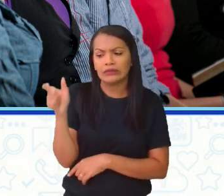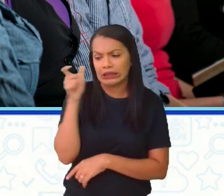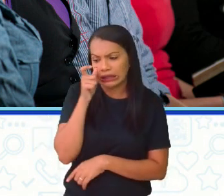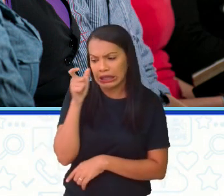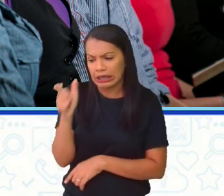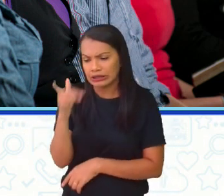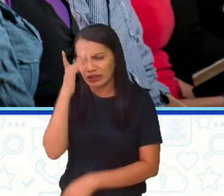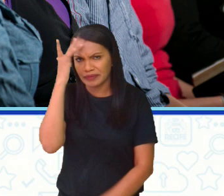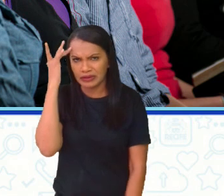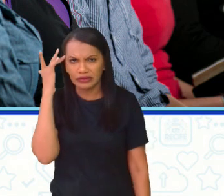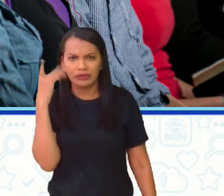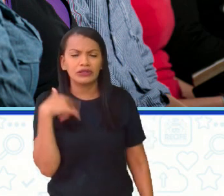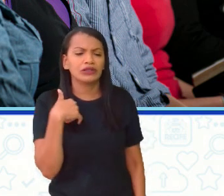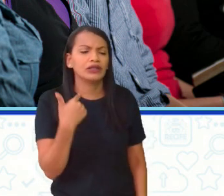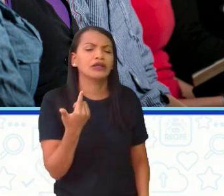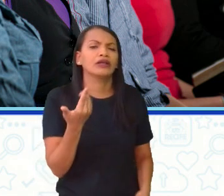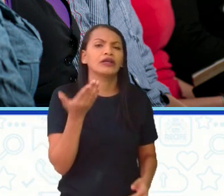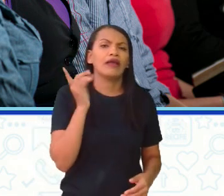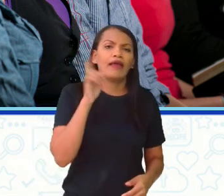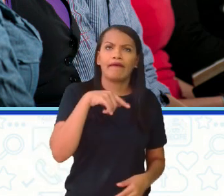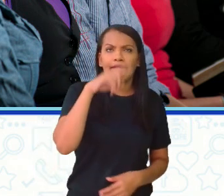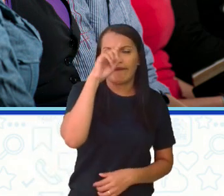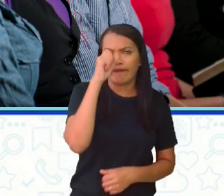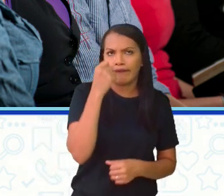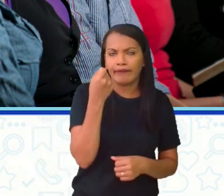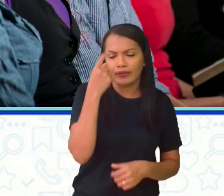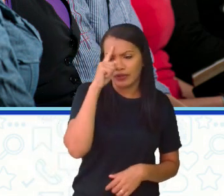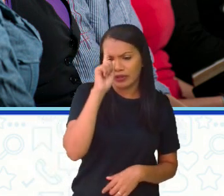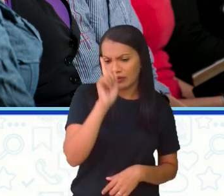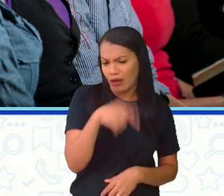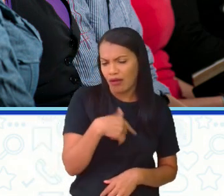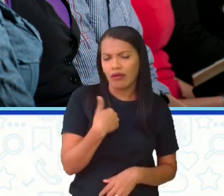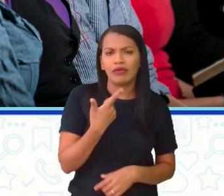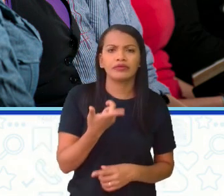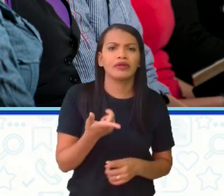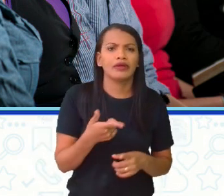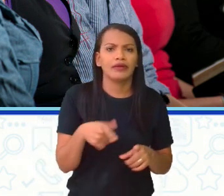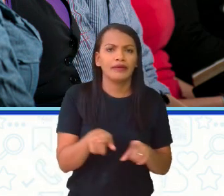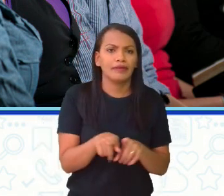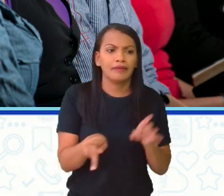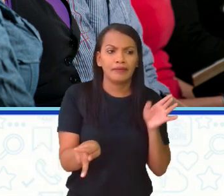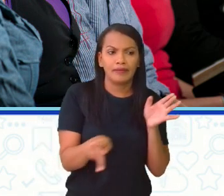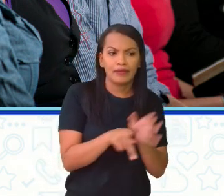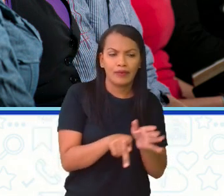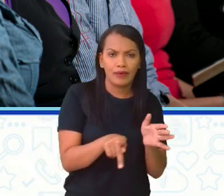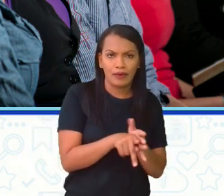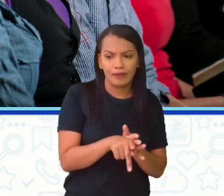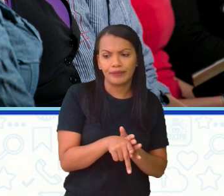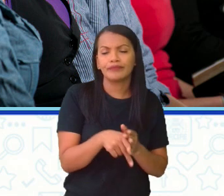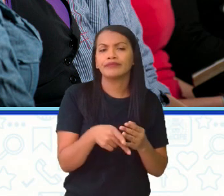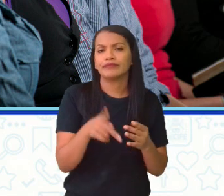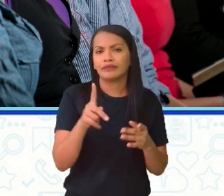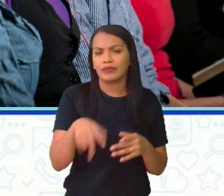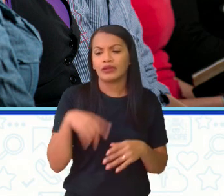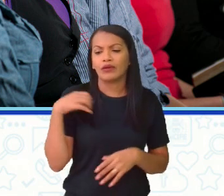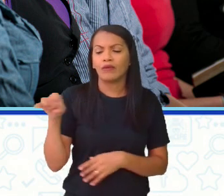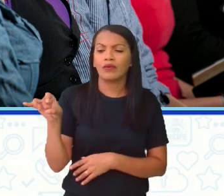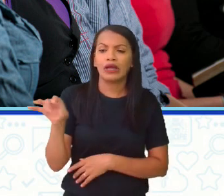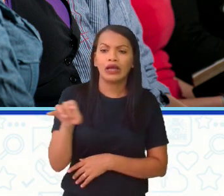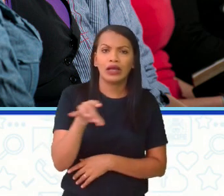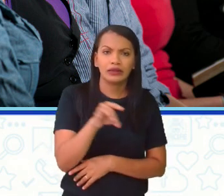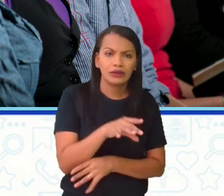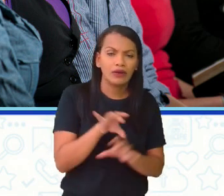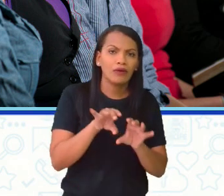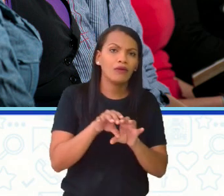membros constituintes ou como prosseguimento de suas missões. Então, cada